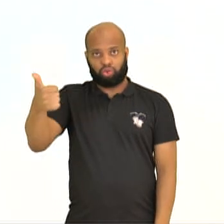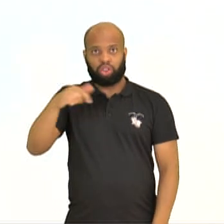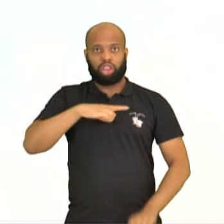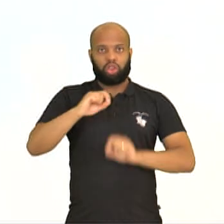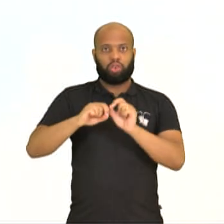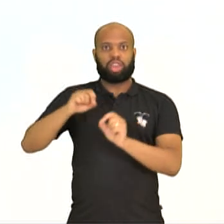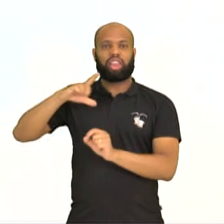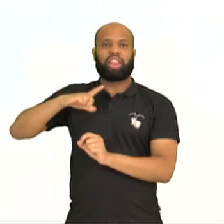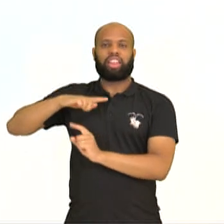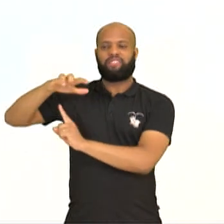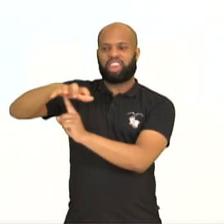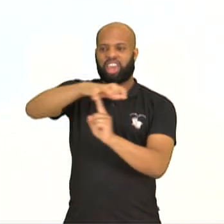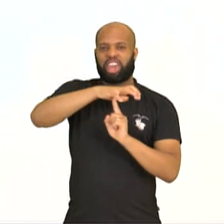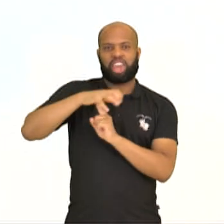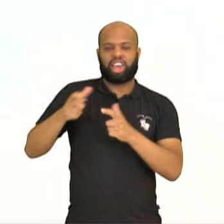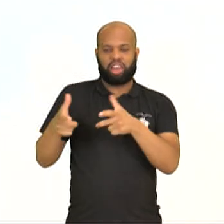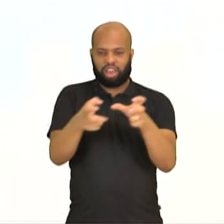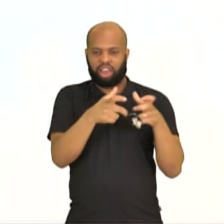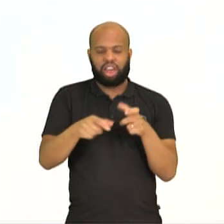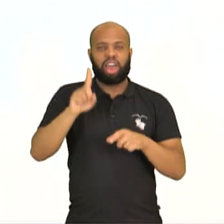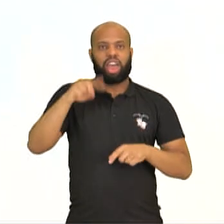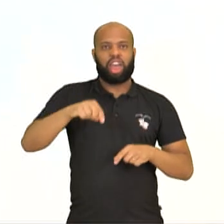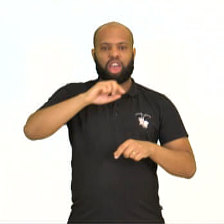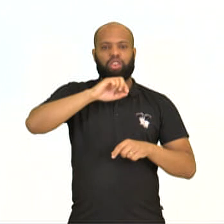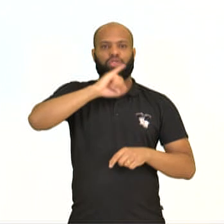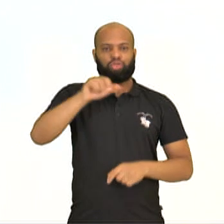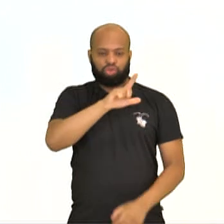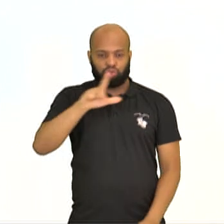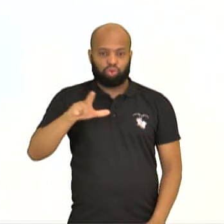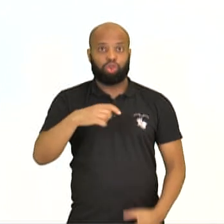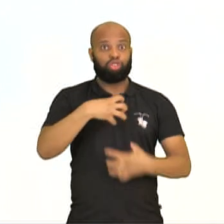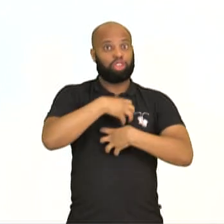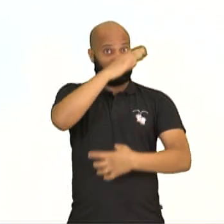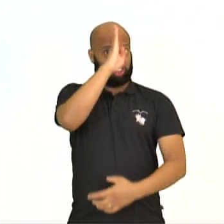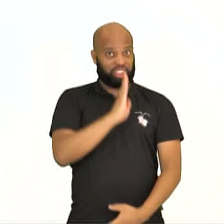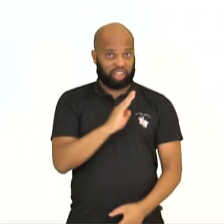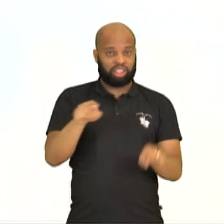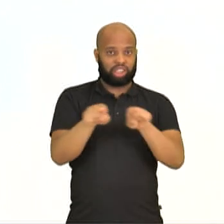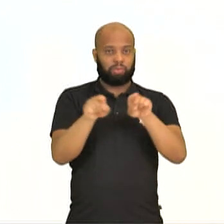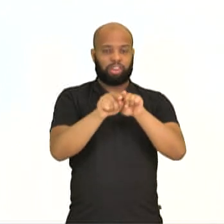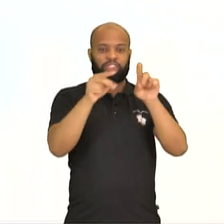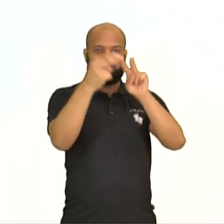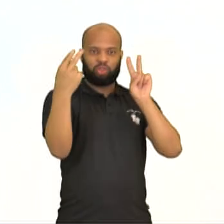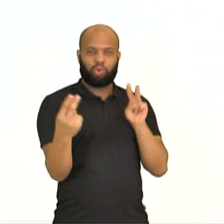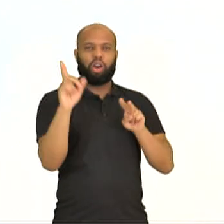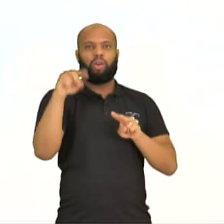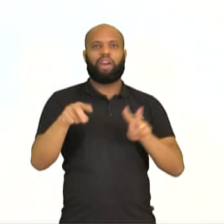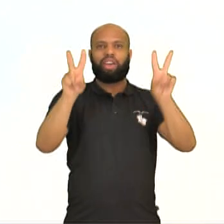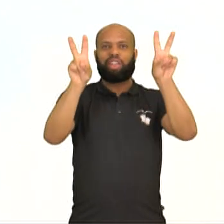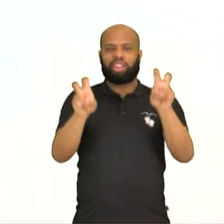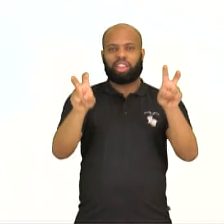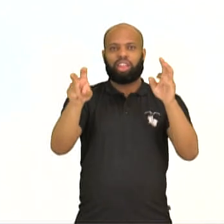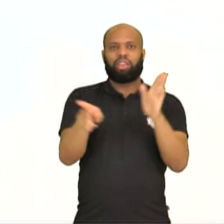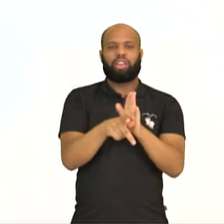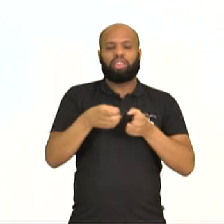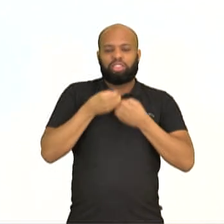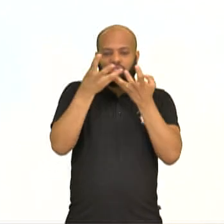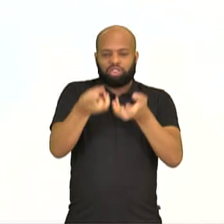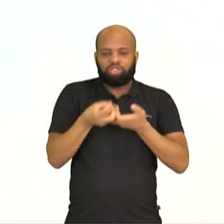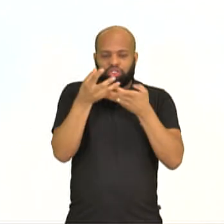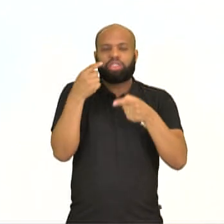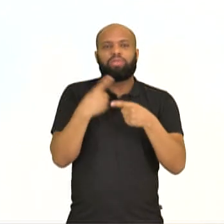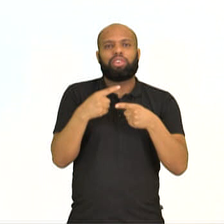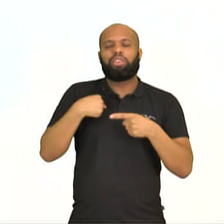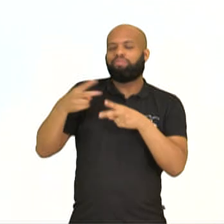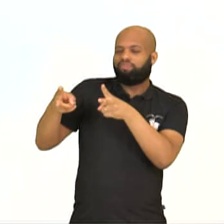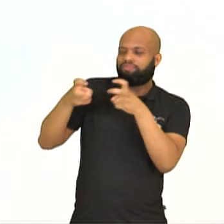realizada em junho de forma gratuita e virtual. Esse é o título de uma notícia, né? Eu já sei que é uma notícia